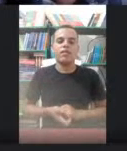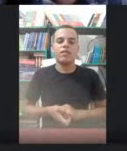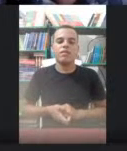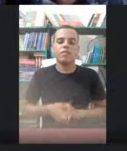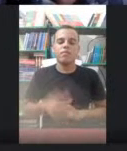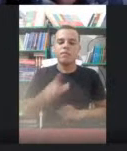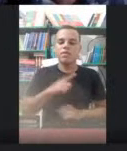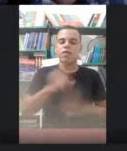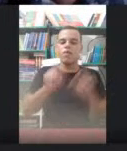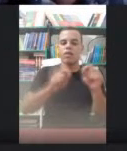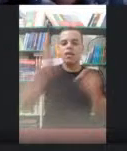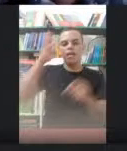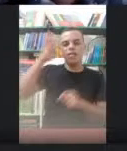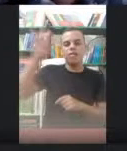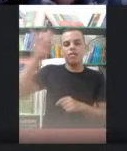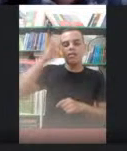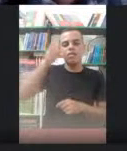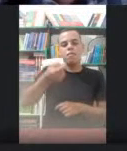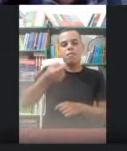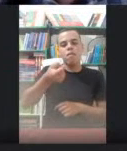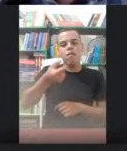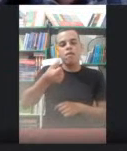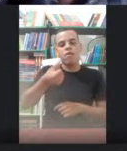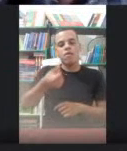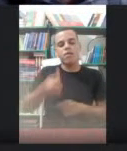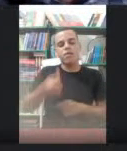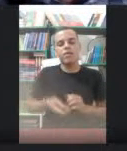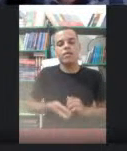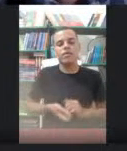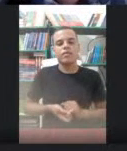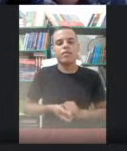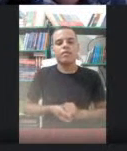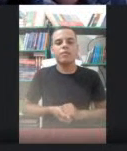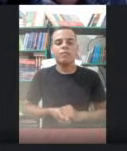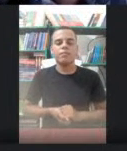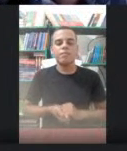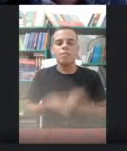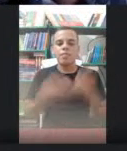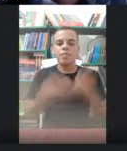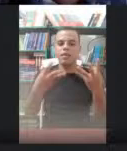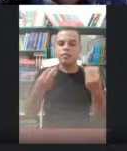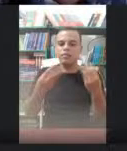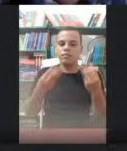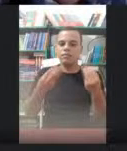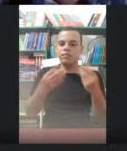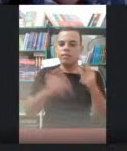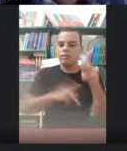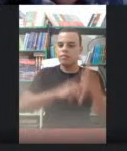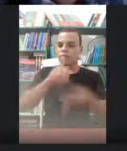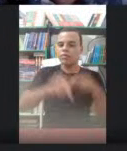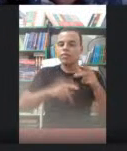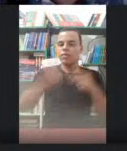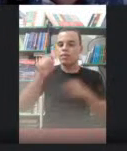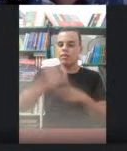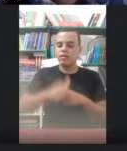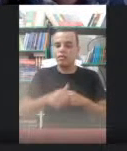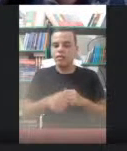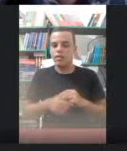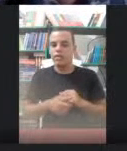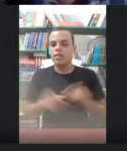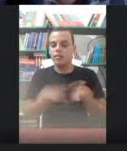fato, um agravo aqui que acomete muito a população masculina aqui em nossa cidade também,